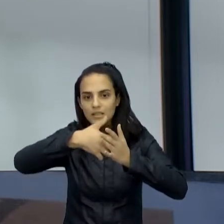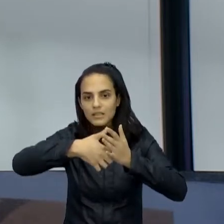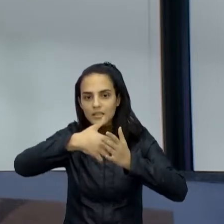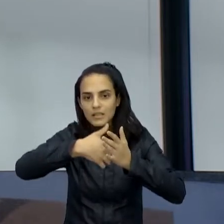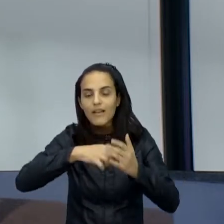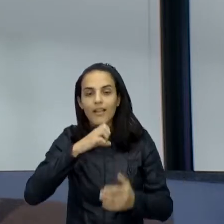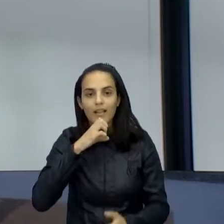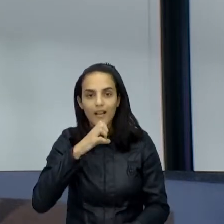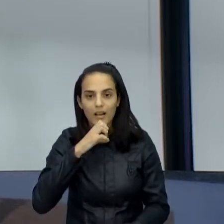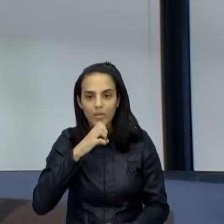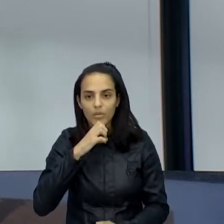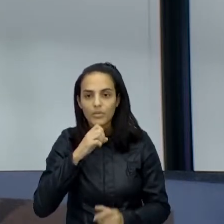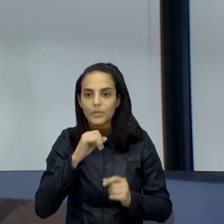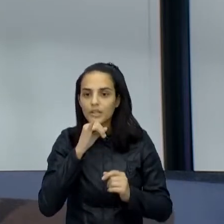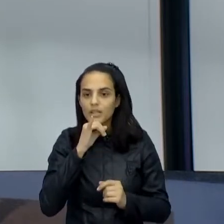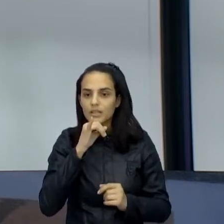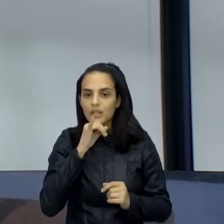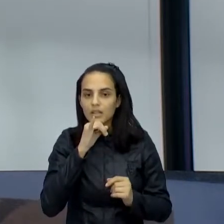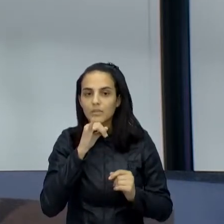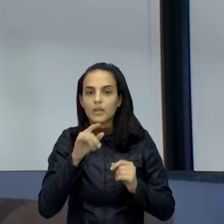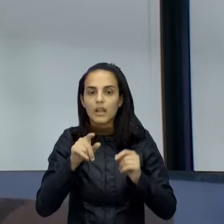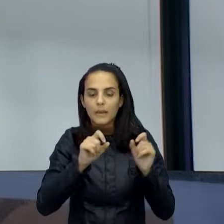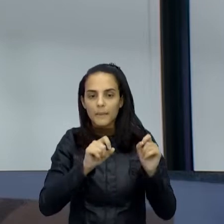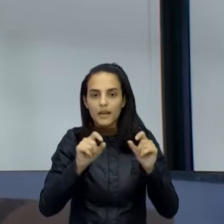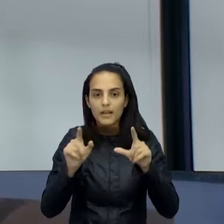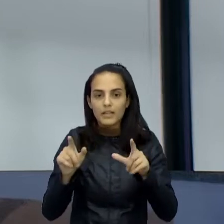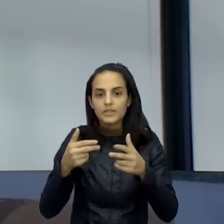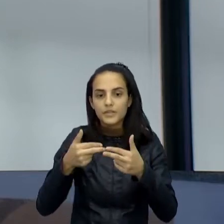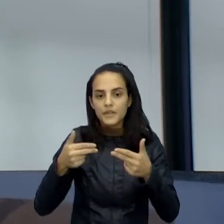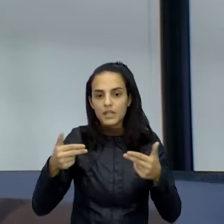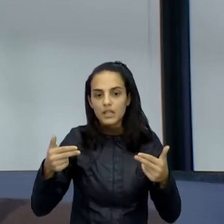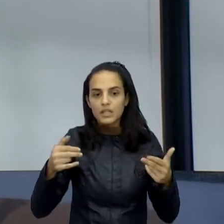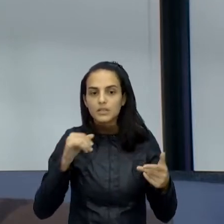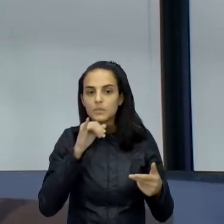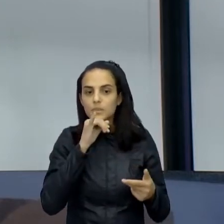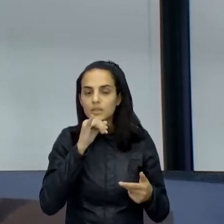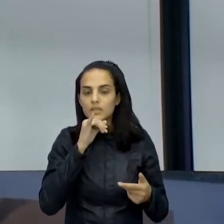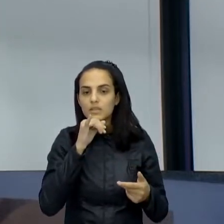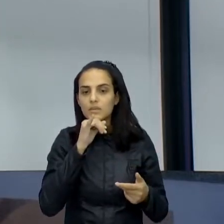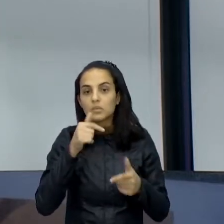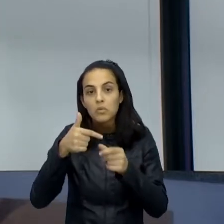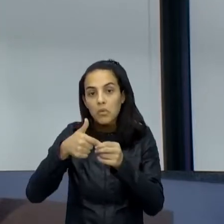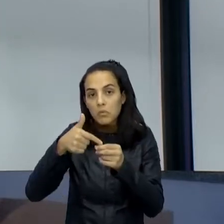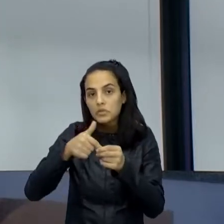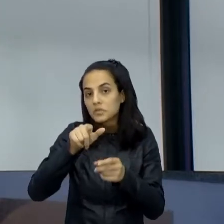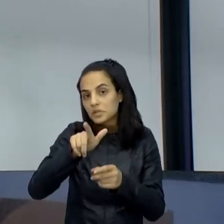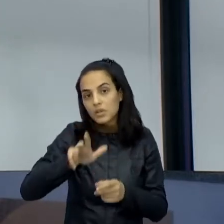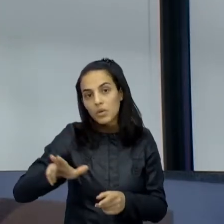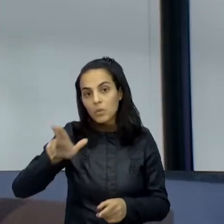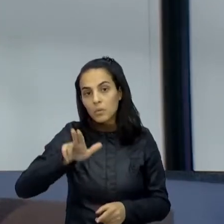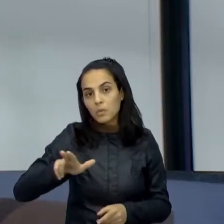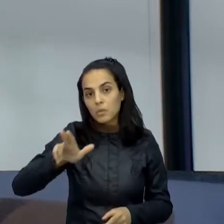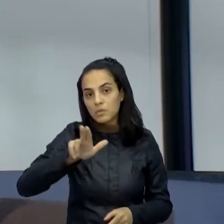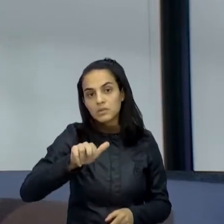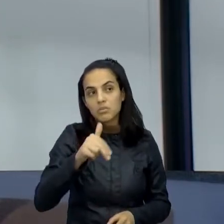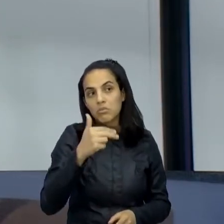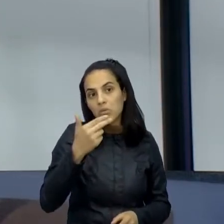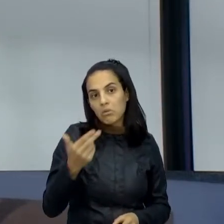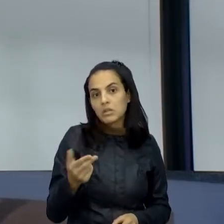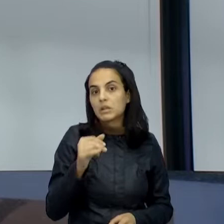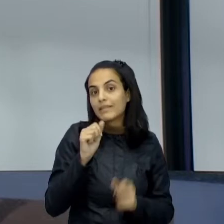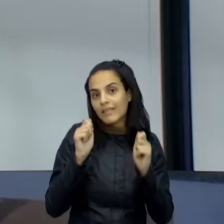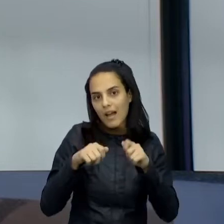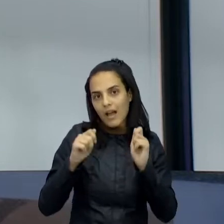termoelétrica, tá bom? As termoelétricas, elas aparecem aí de várias maneiras, a depender do combustível que você vai usar ou daquilo que vai provocar